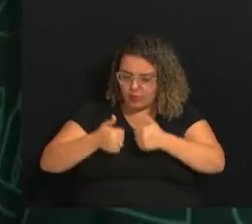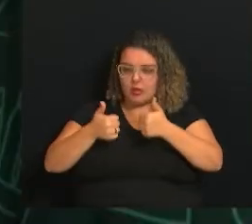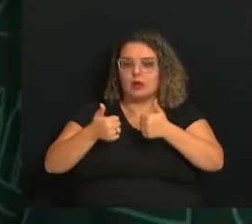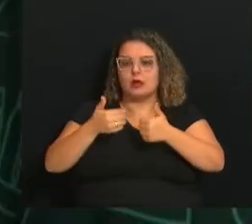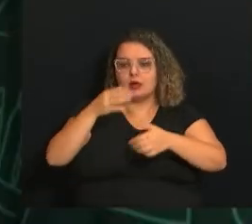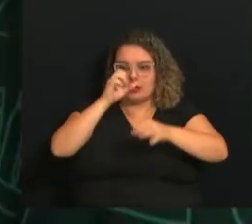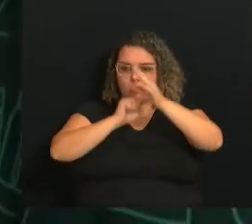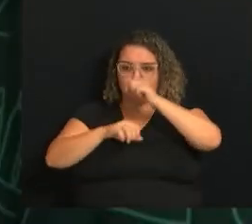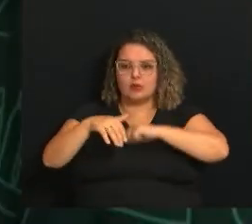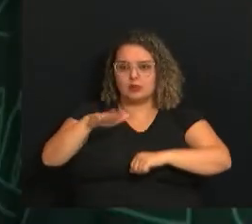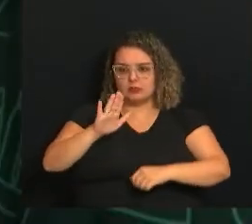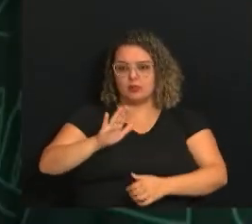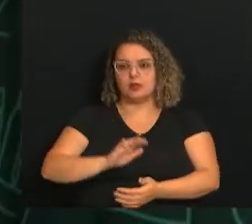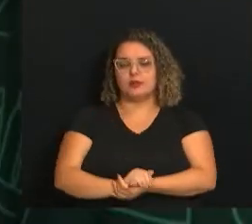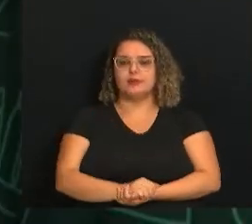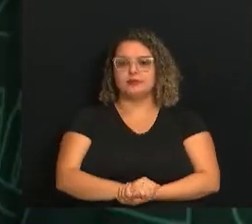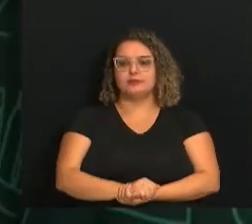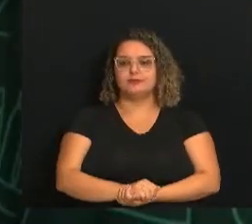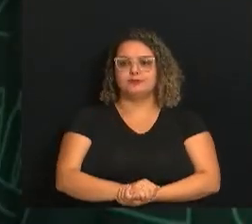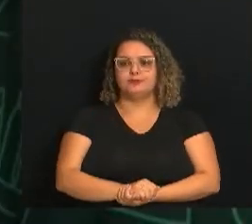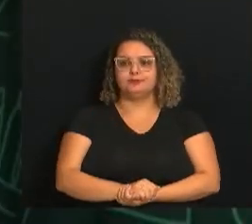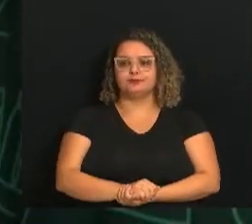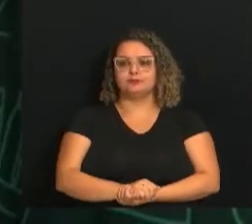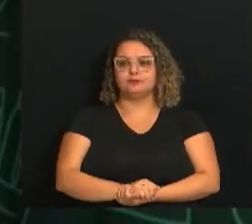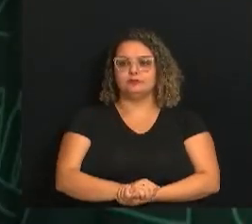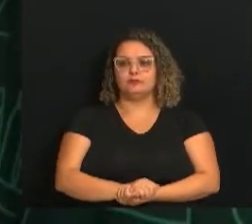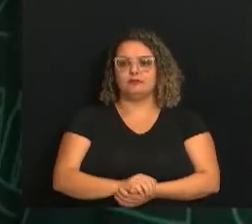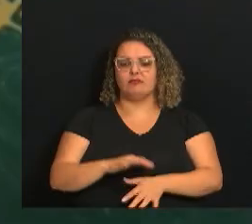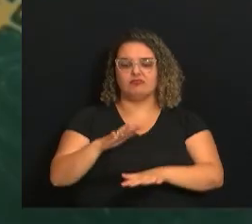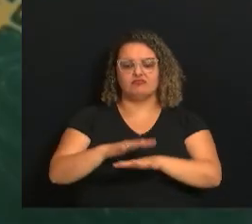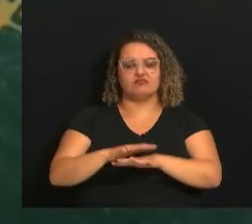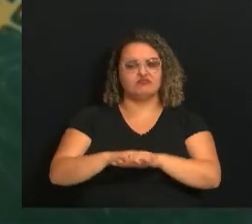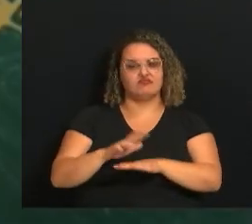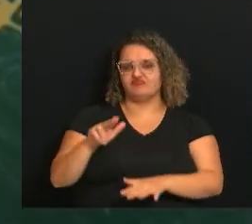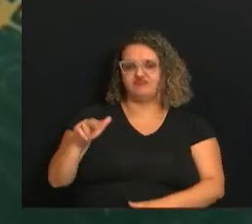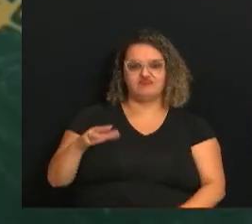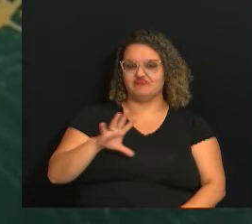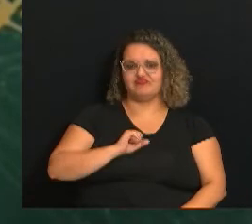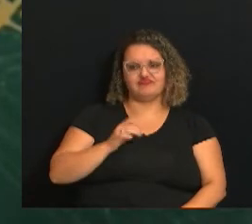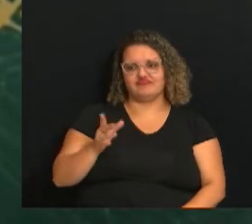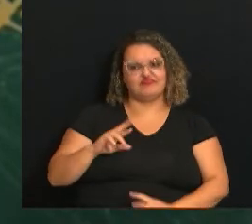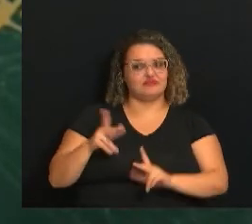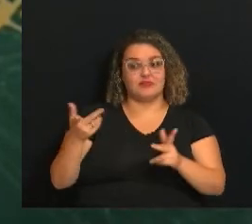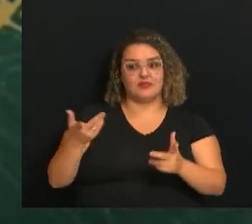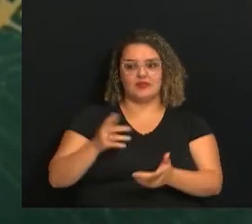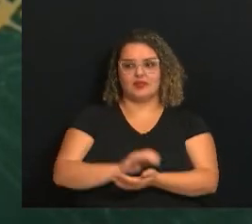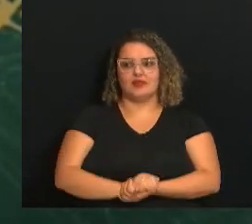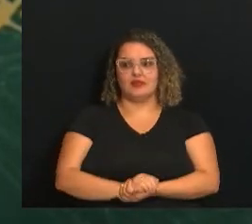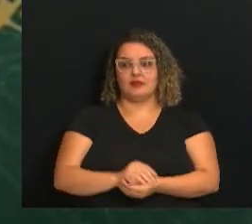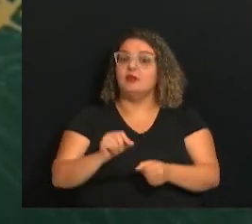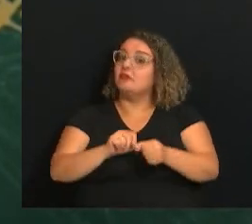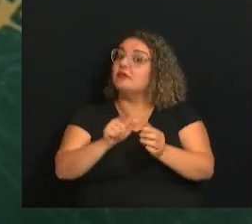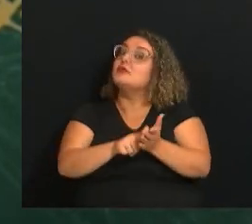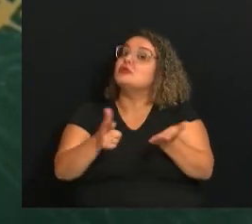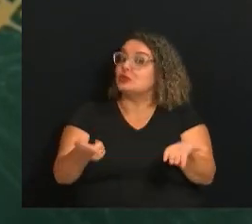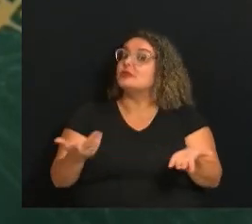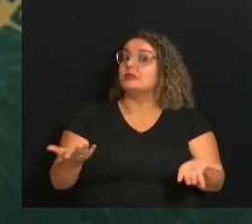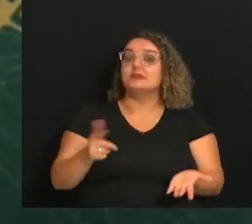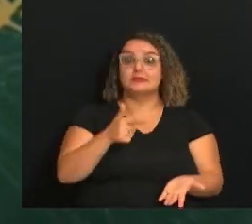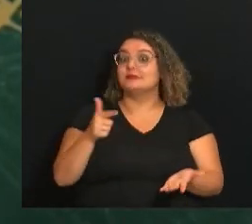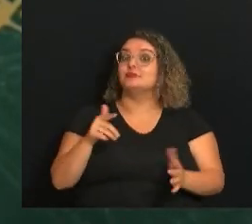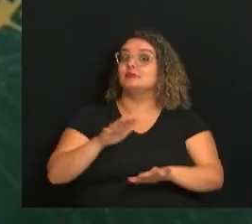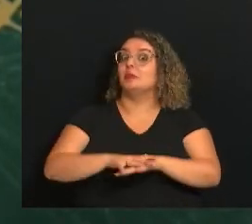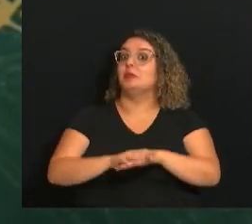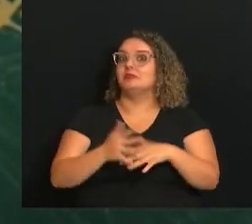a matéria. Cara, a matemática, na verdade, nunca foi meu forte, muito pelo contrário, né? Tanto que eu fiz jornalismo, eu sempre fui melhor